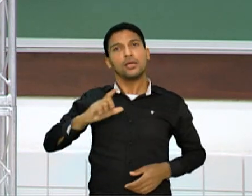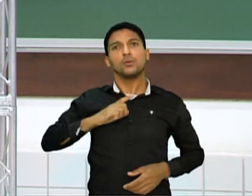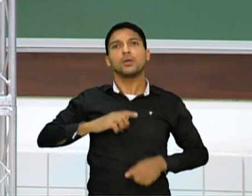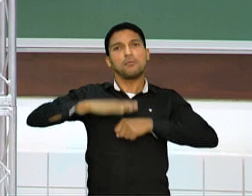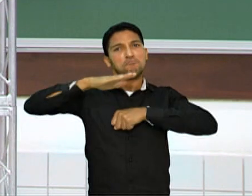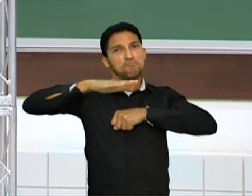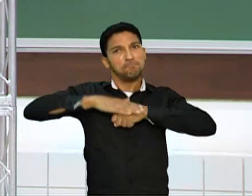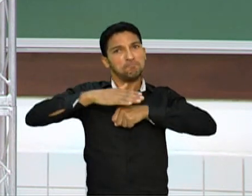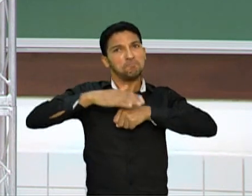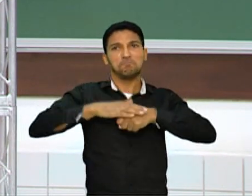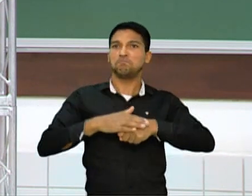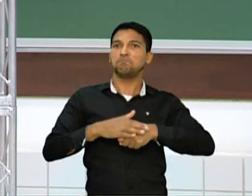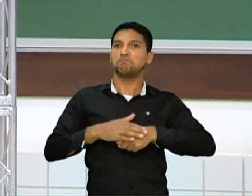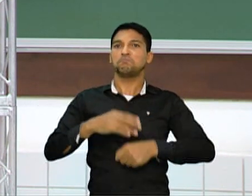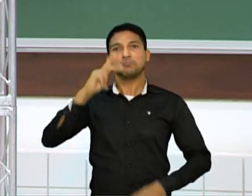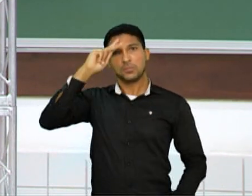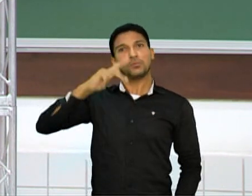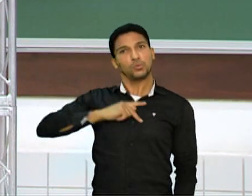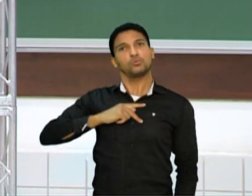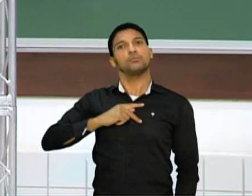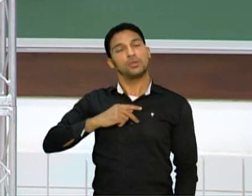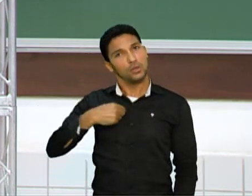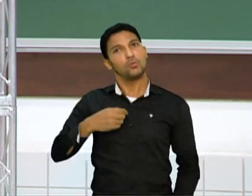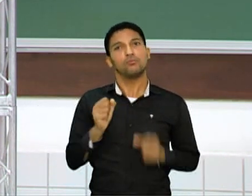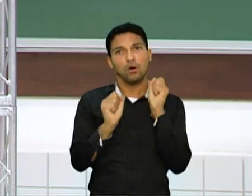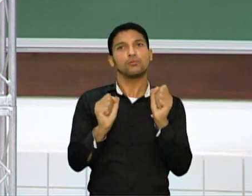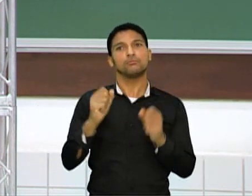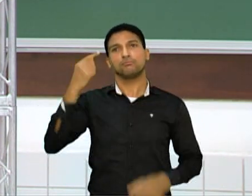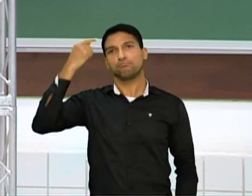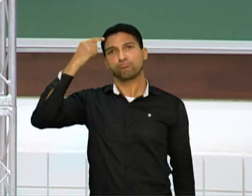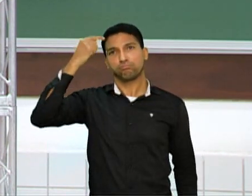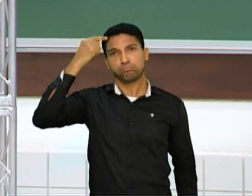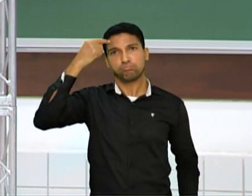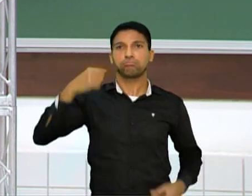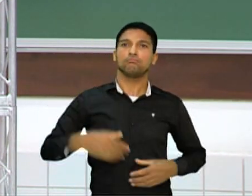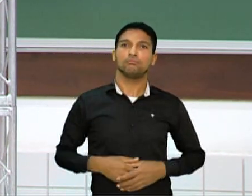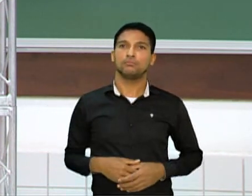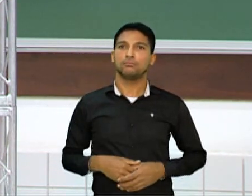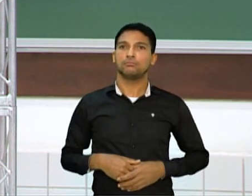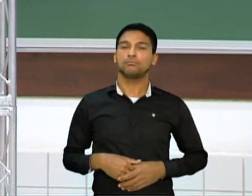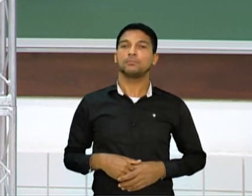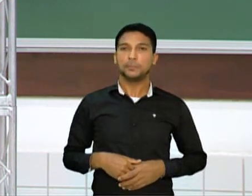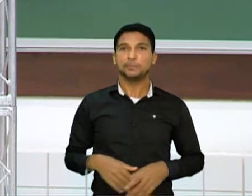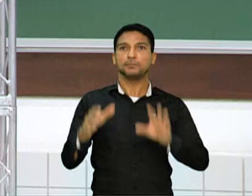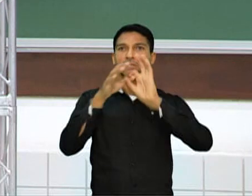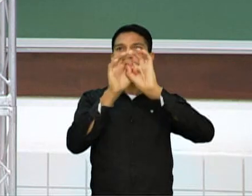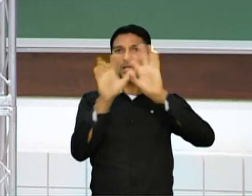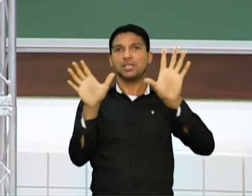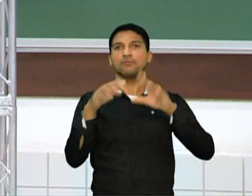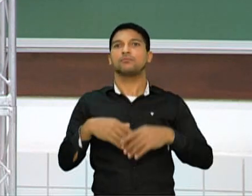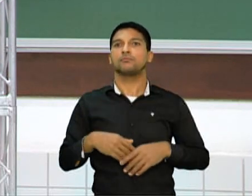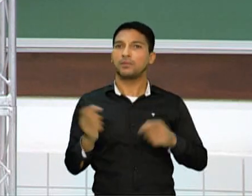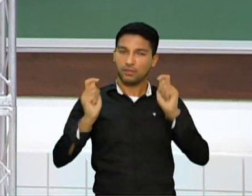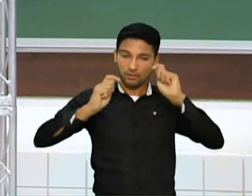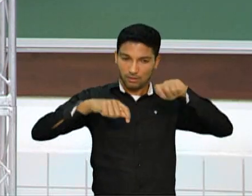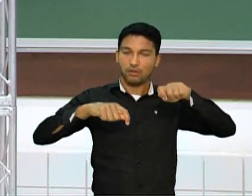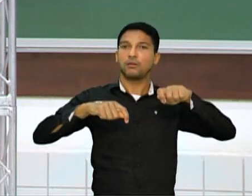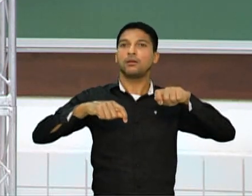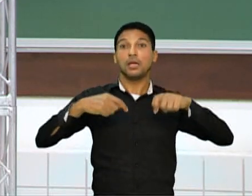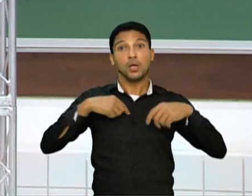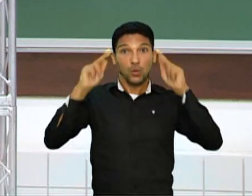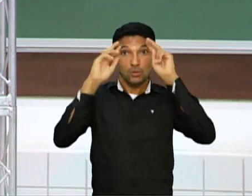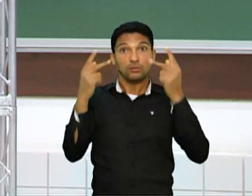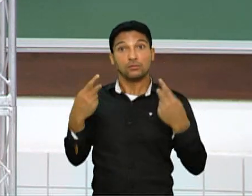nesse contexto é justamente entender que o Descartes está postulando o pensamento como essa garantia. A garantia de que o